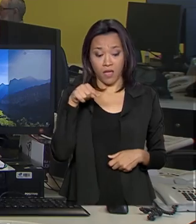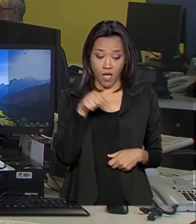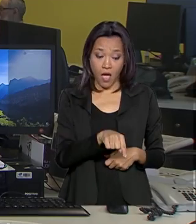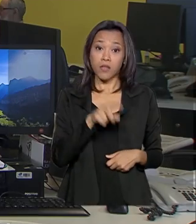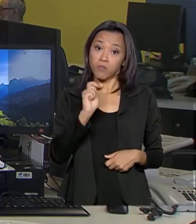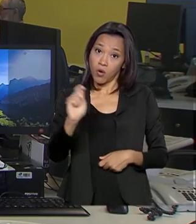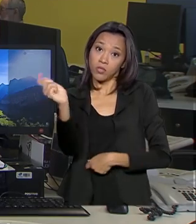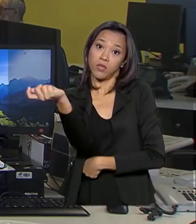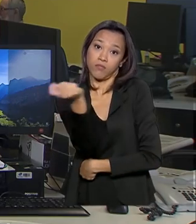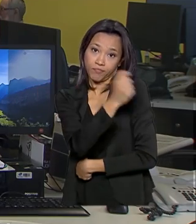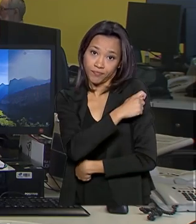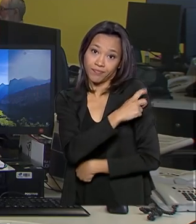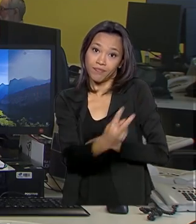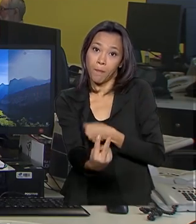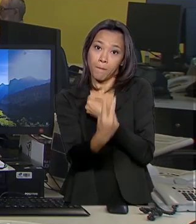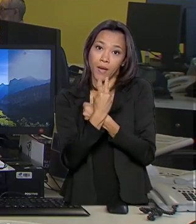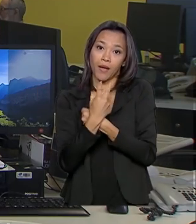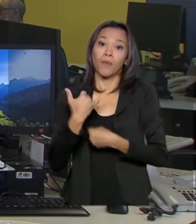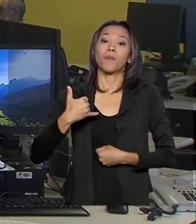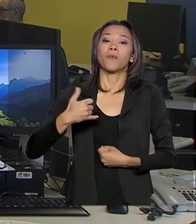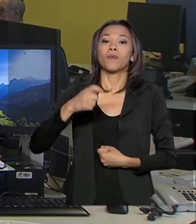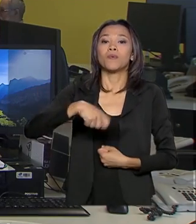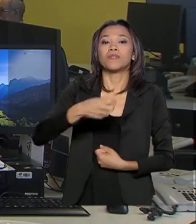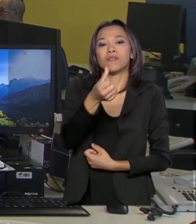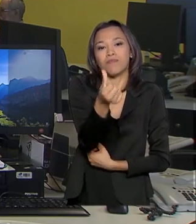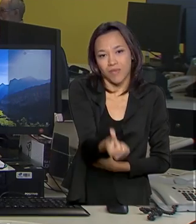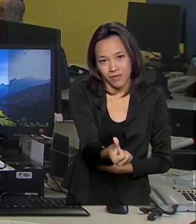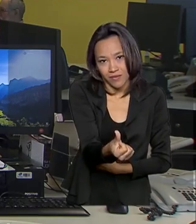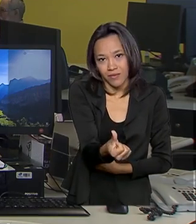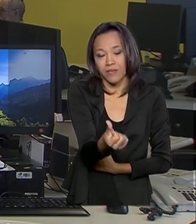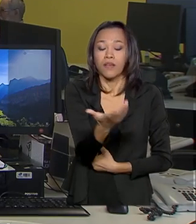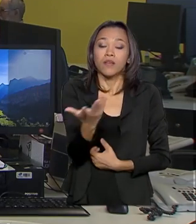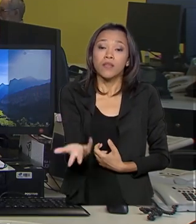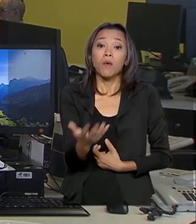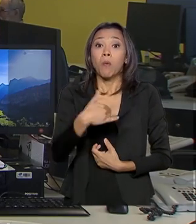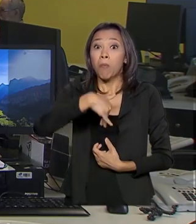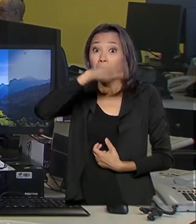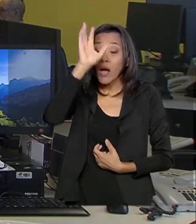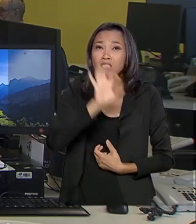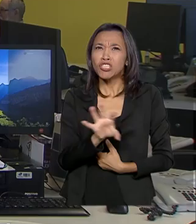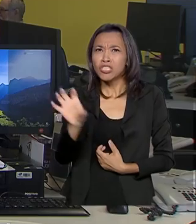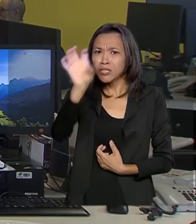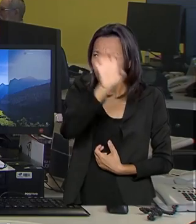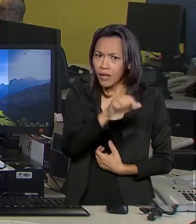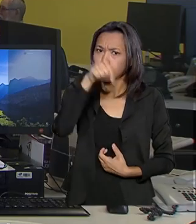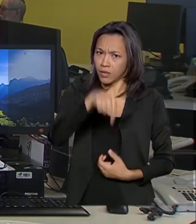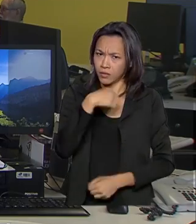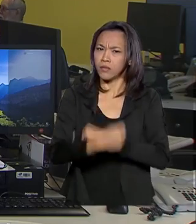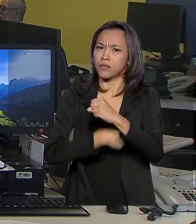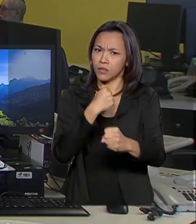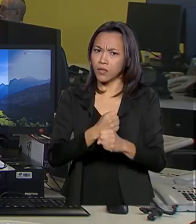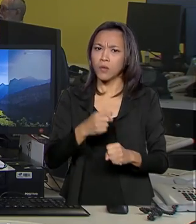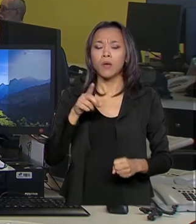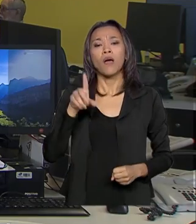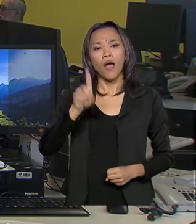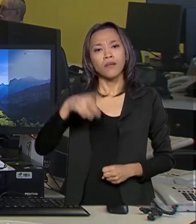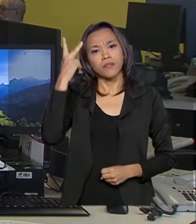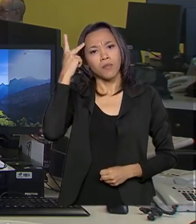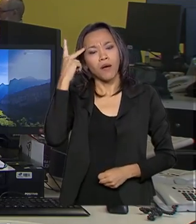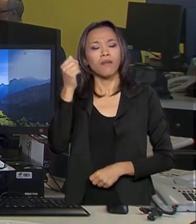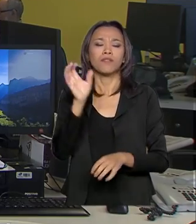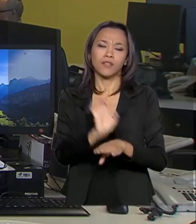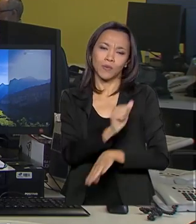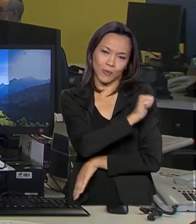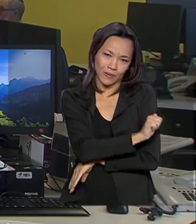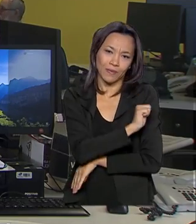podem ser imunizadas a partir dos seis meses de vida. Os estados que mais registraram sarampo neste ano foram São Paulo e o Rio de